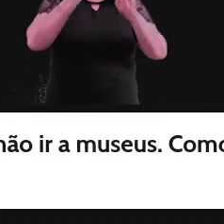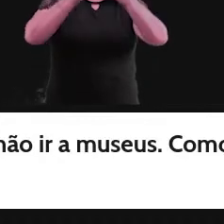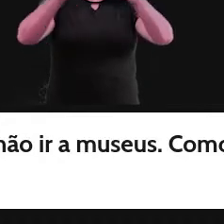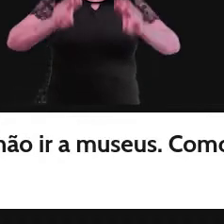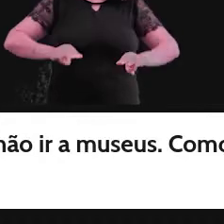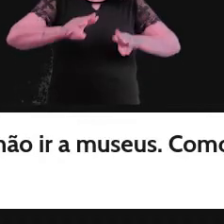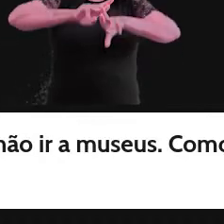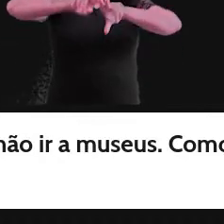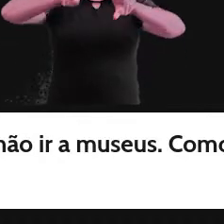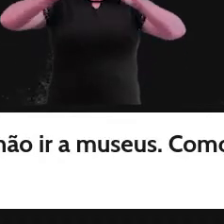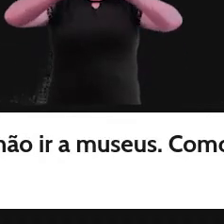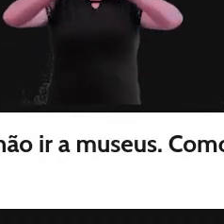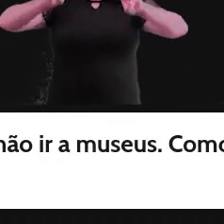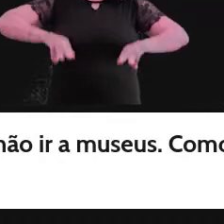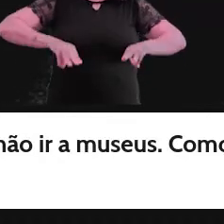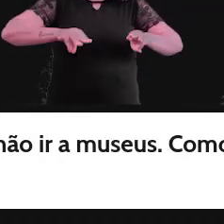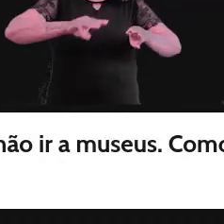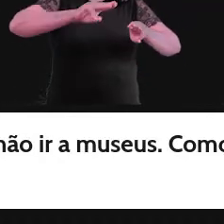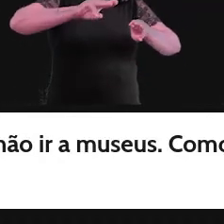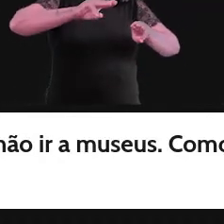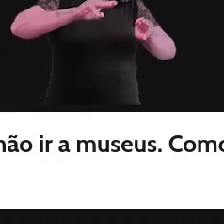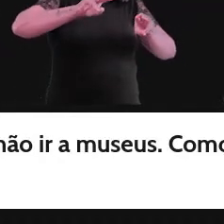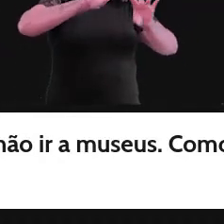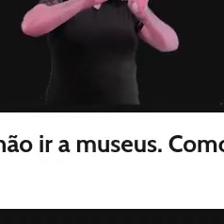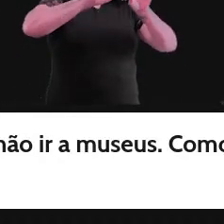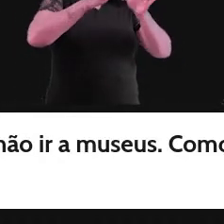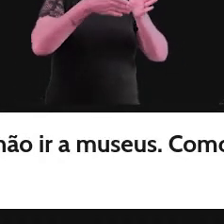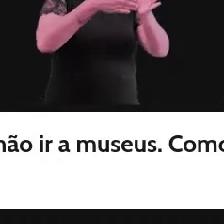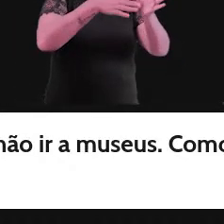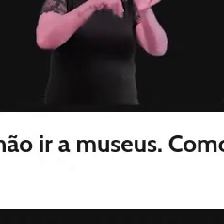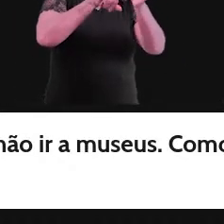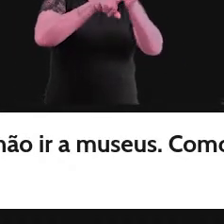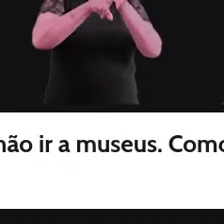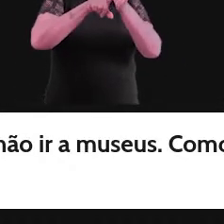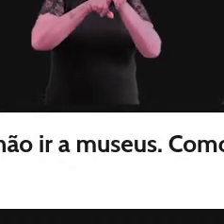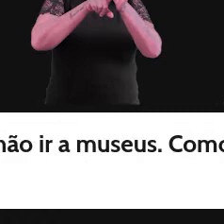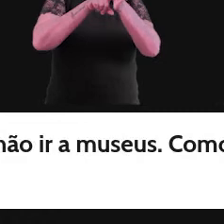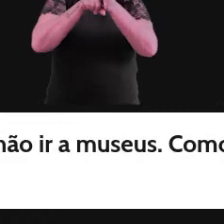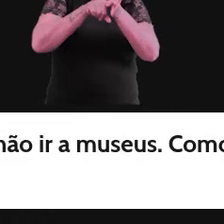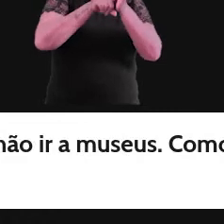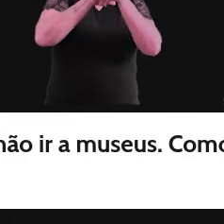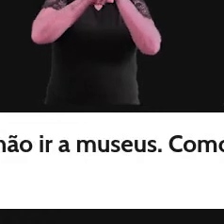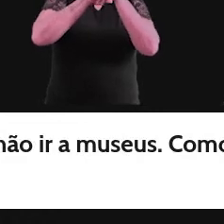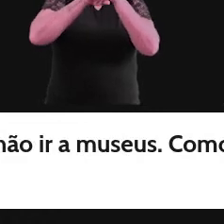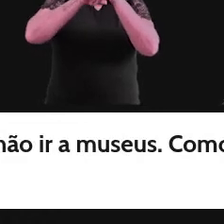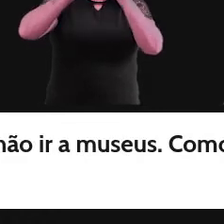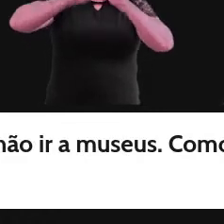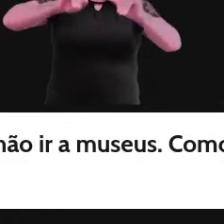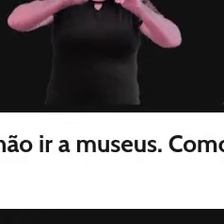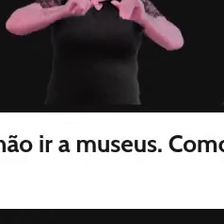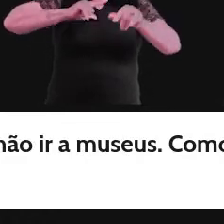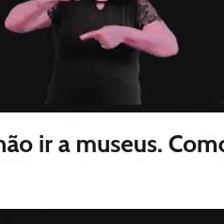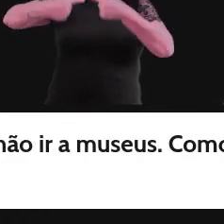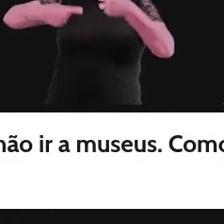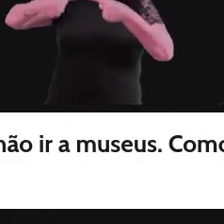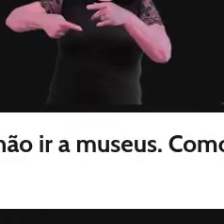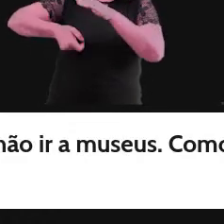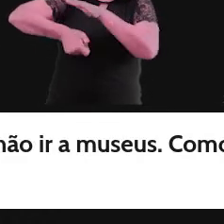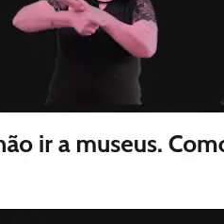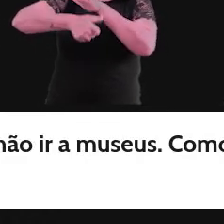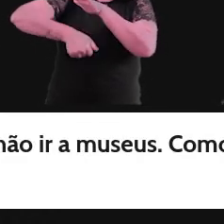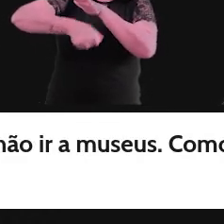museus, vários museus, especialmente na área de divulgação científica, teve uma política forte de